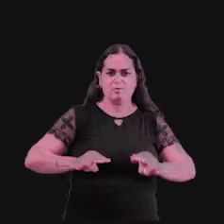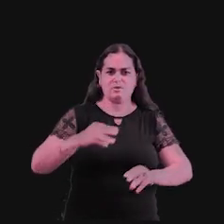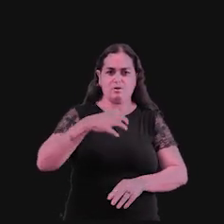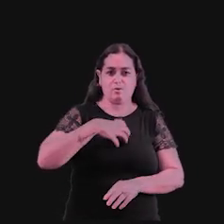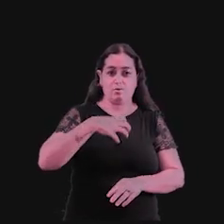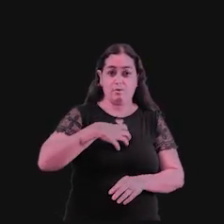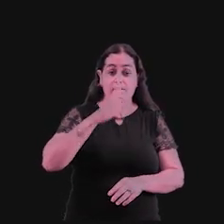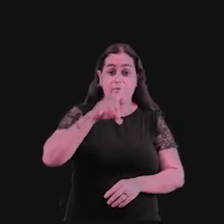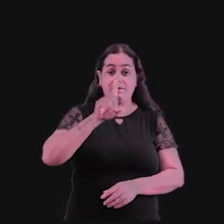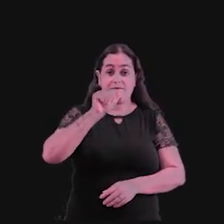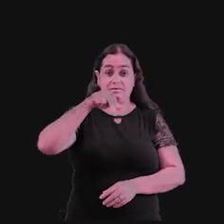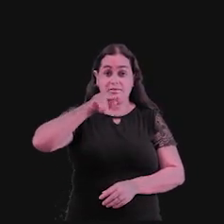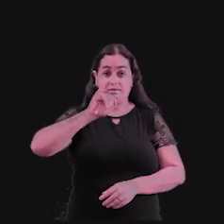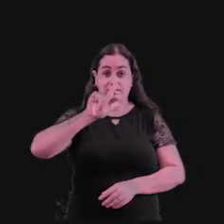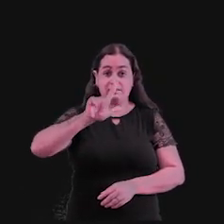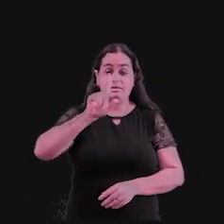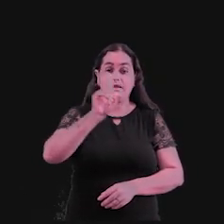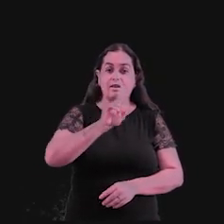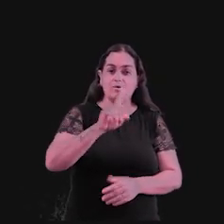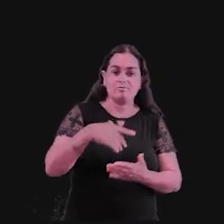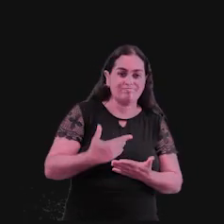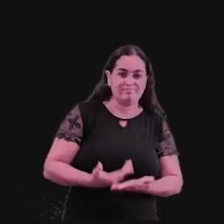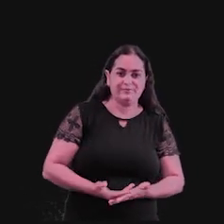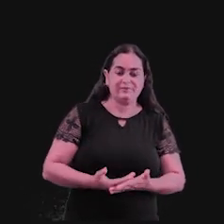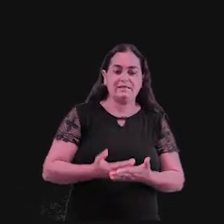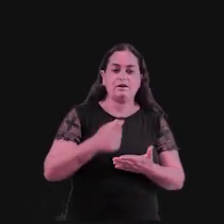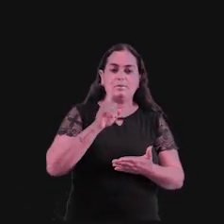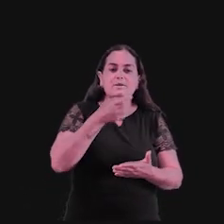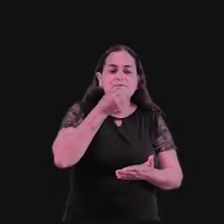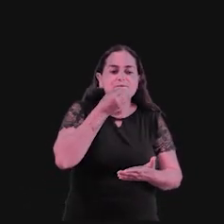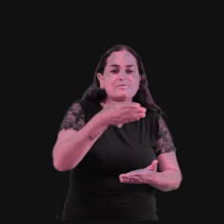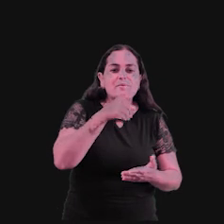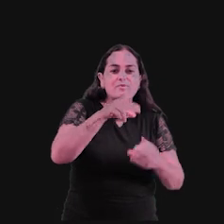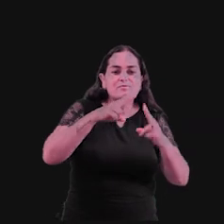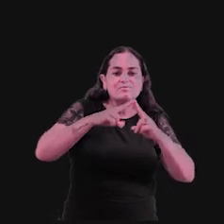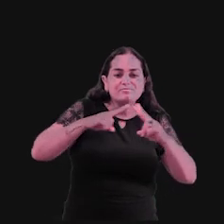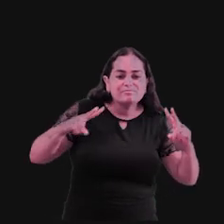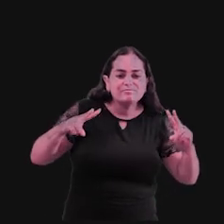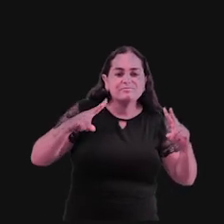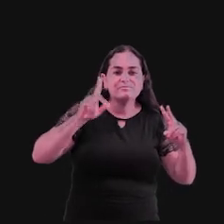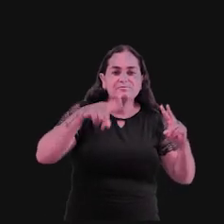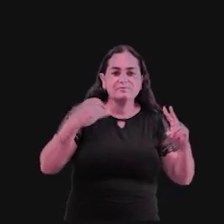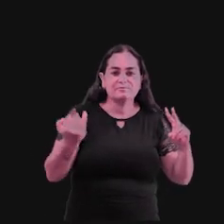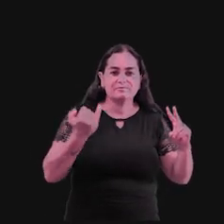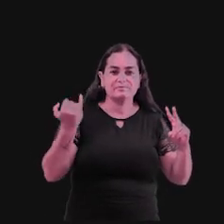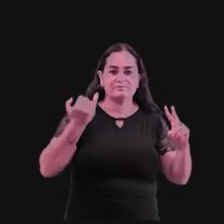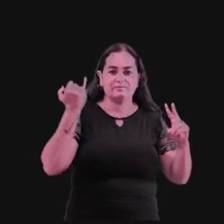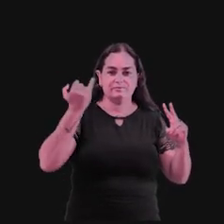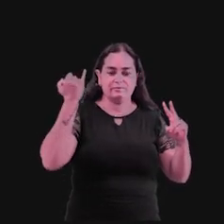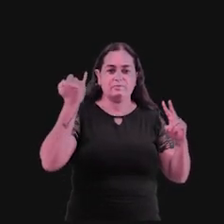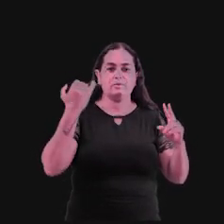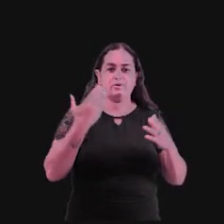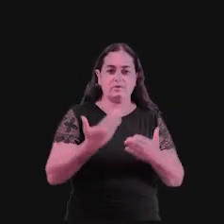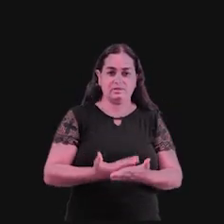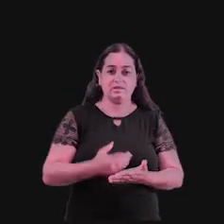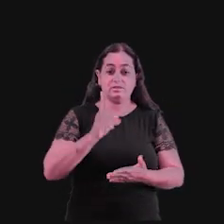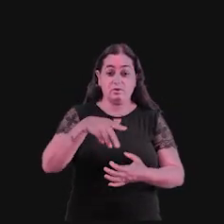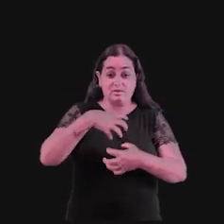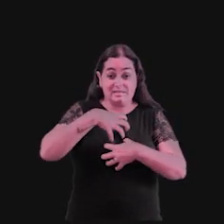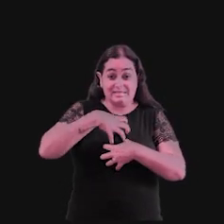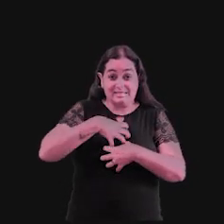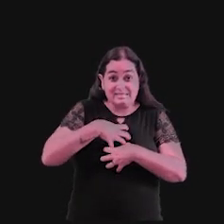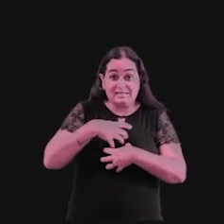ver todos os que estão aqui online é sempre muito acolhedor sentir essa resposta, né?